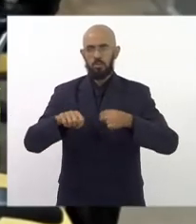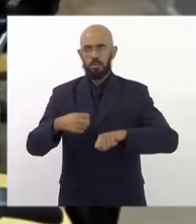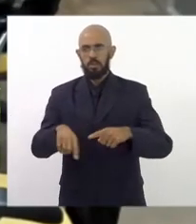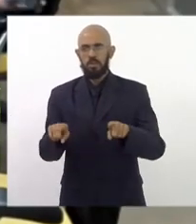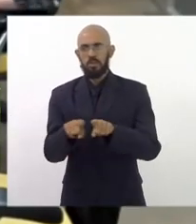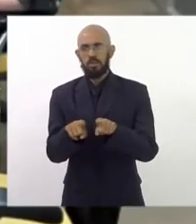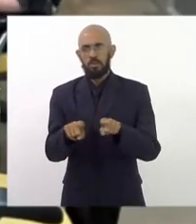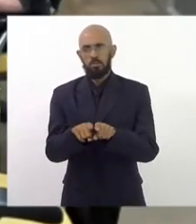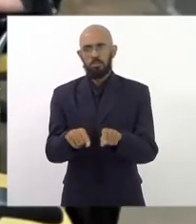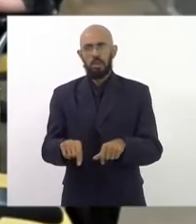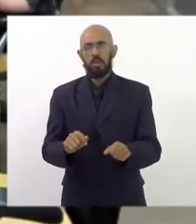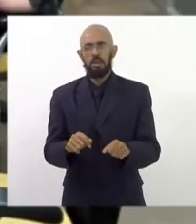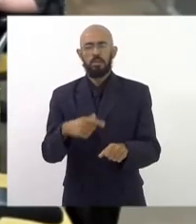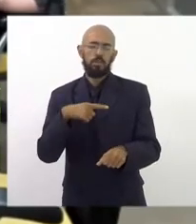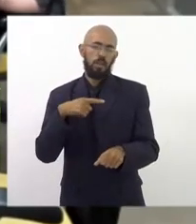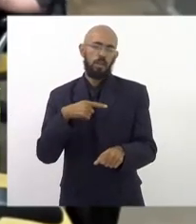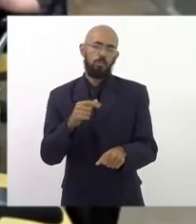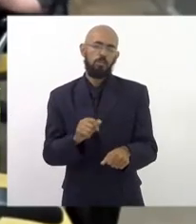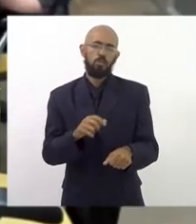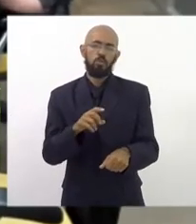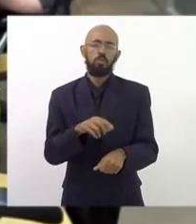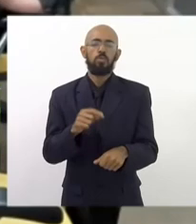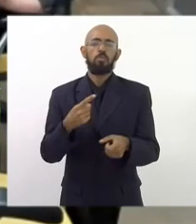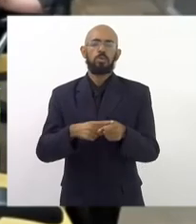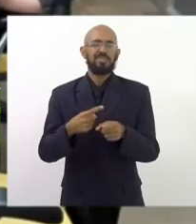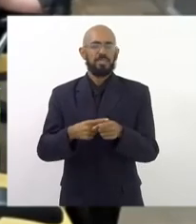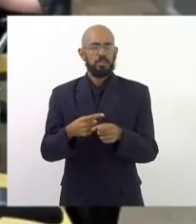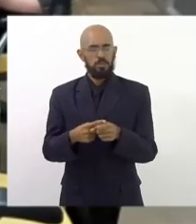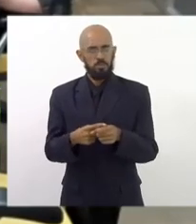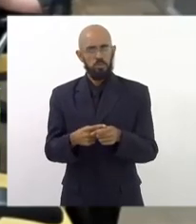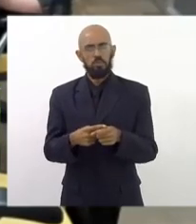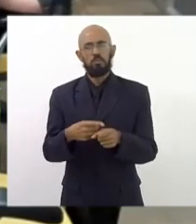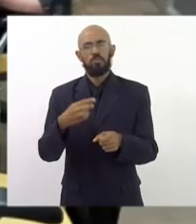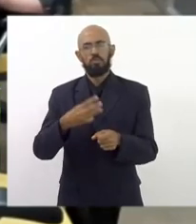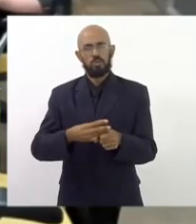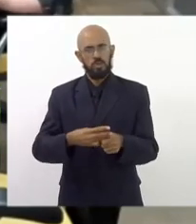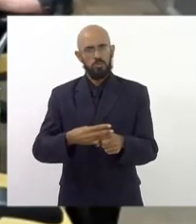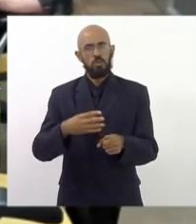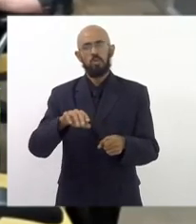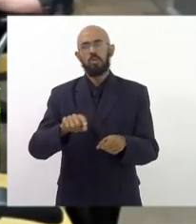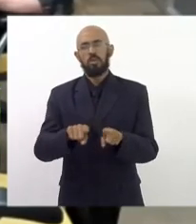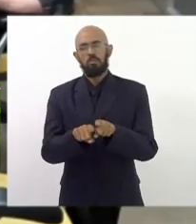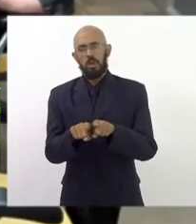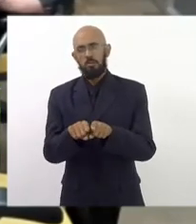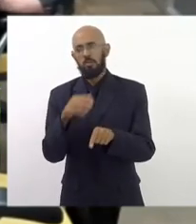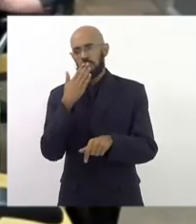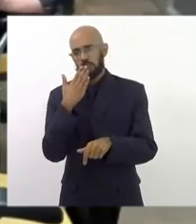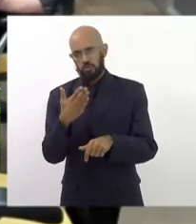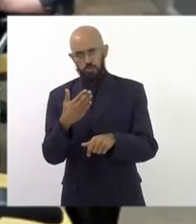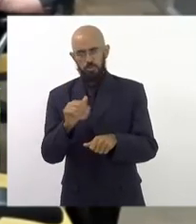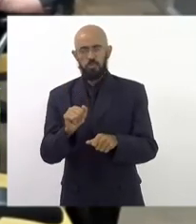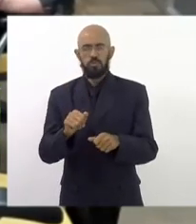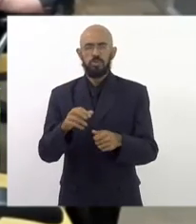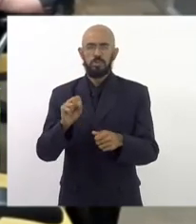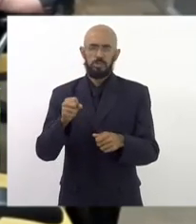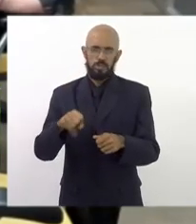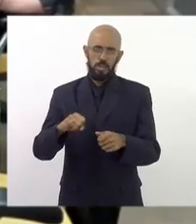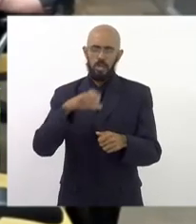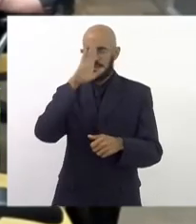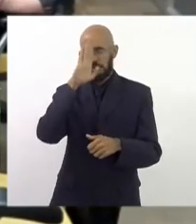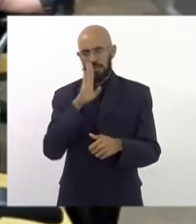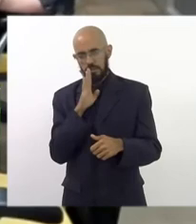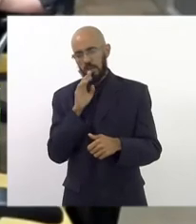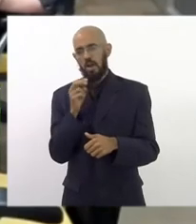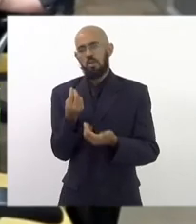por município também. Sim. Tem por município por e por tipo, se é isenção, se é diferimento, se é crédito